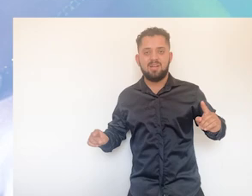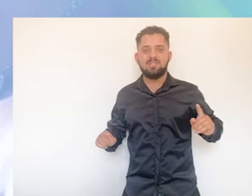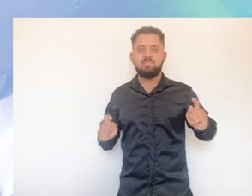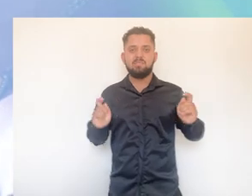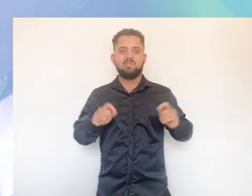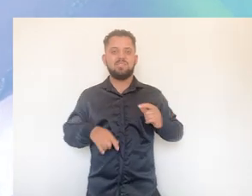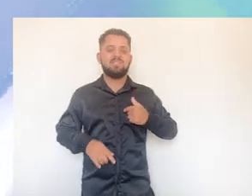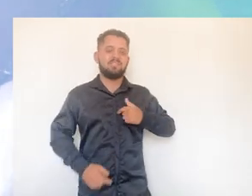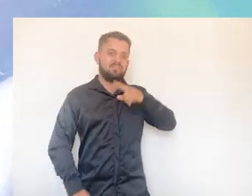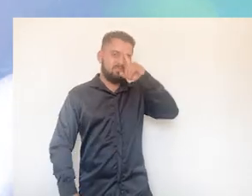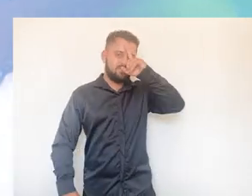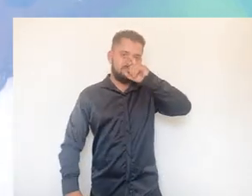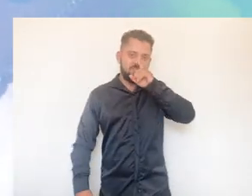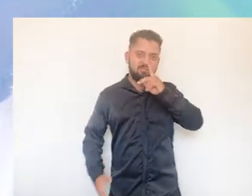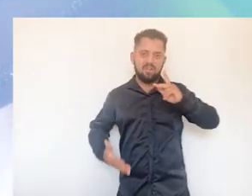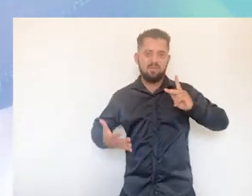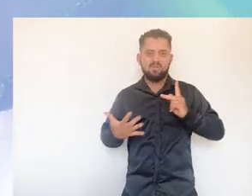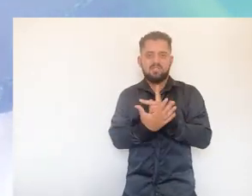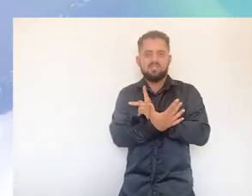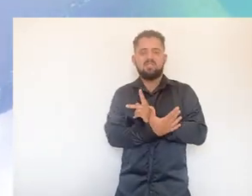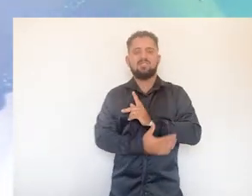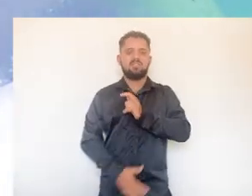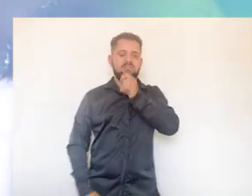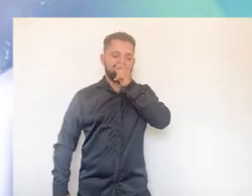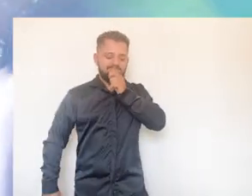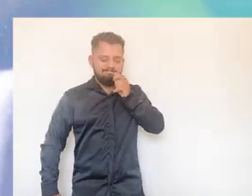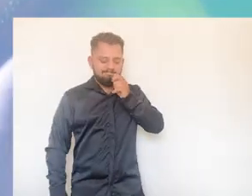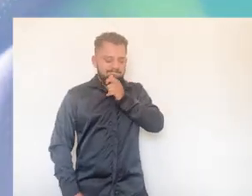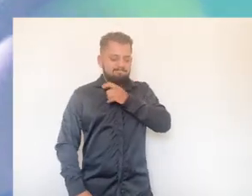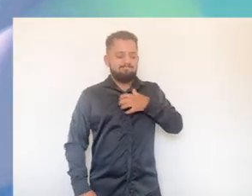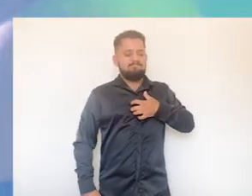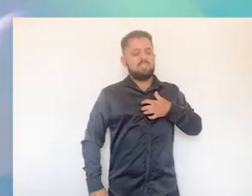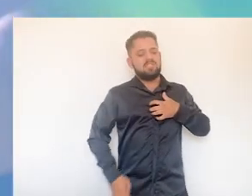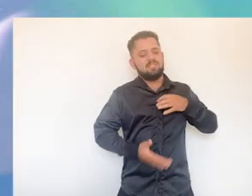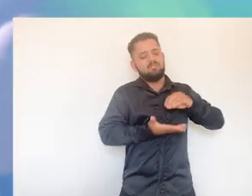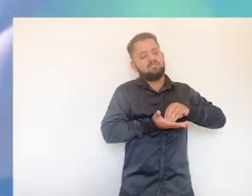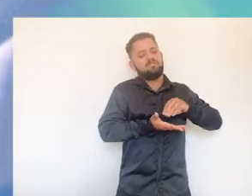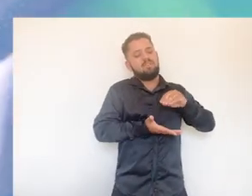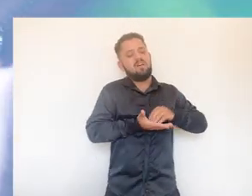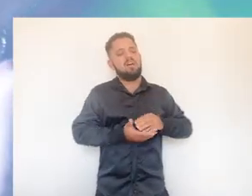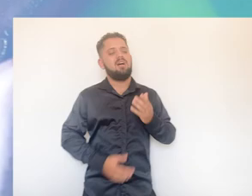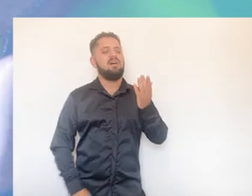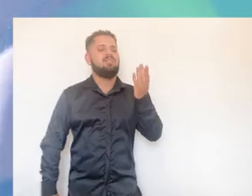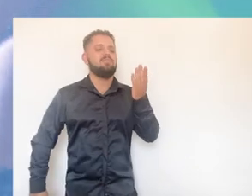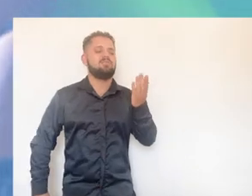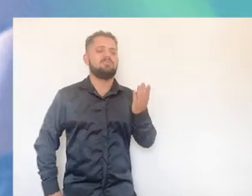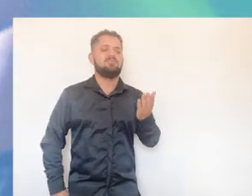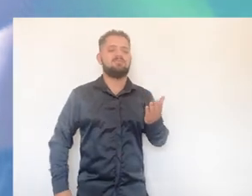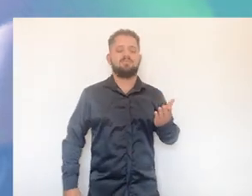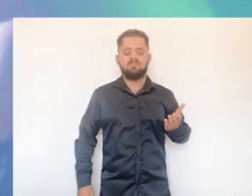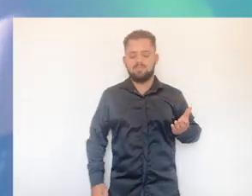um dia, mas sinto falta da sua companhia,